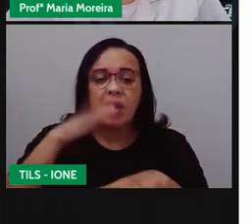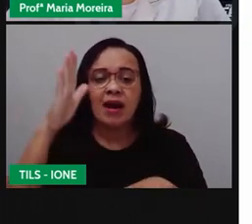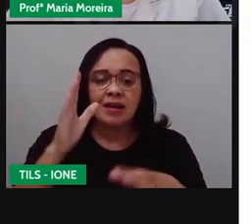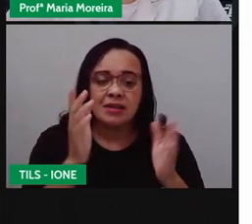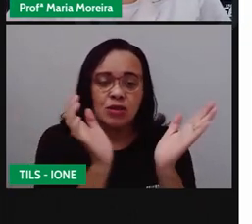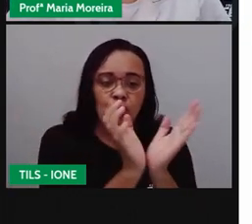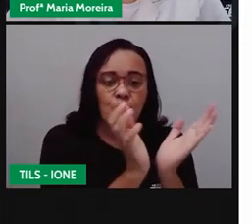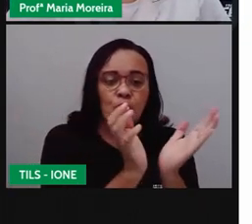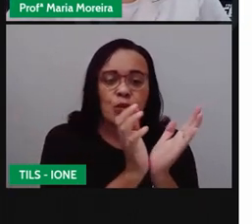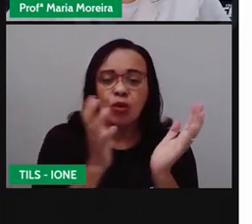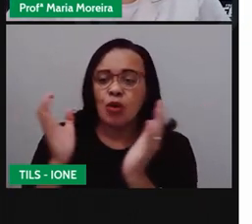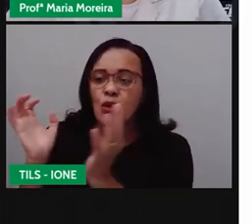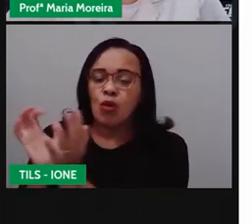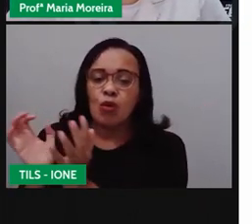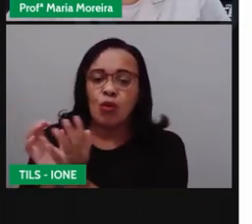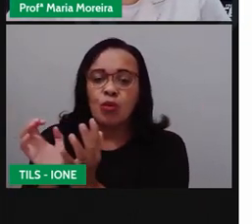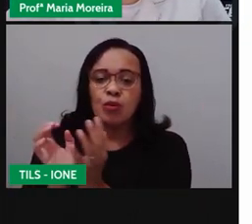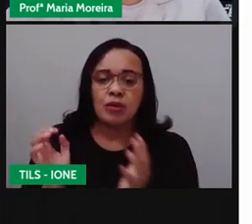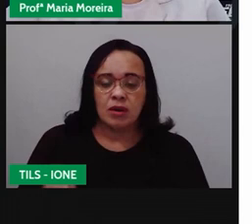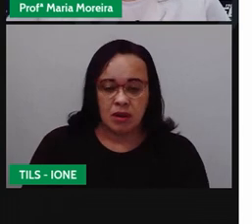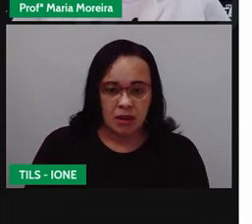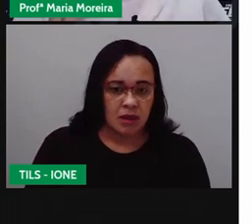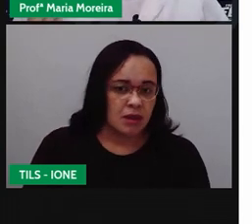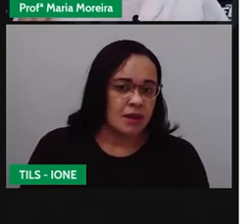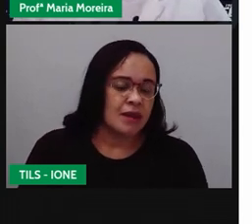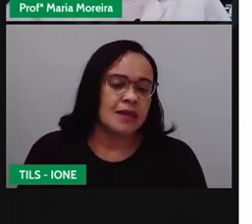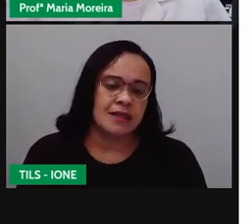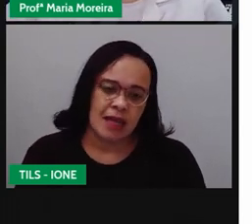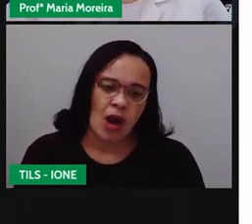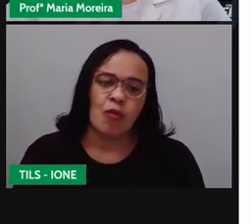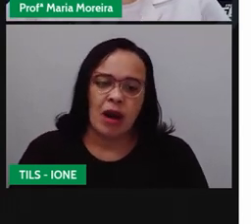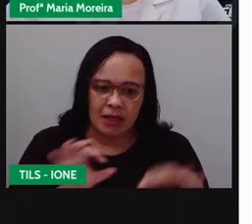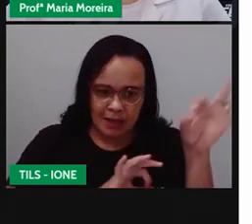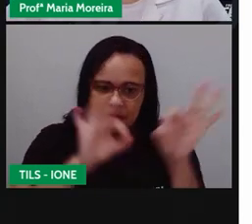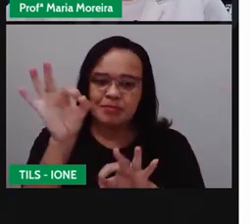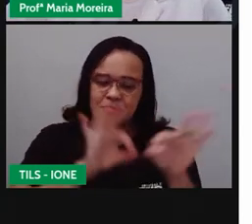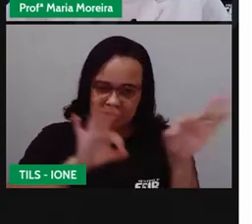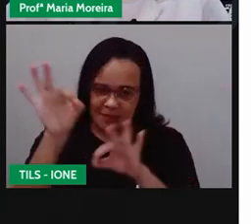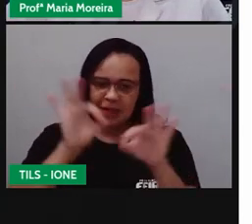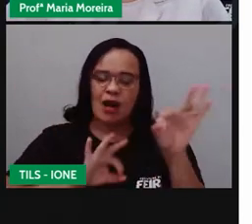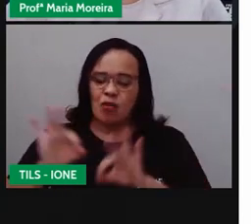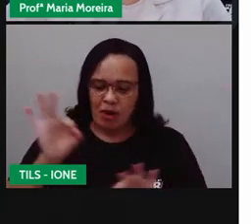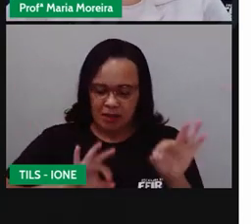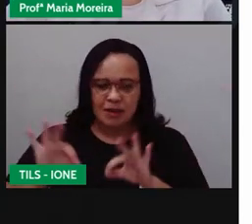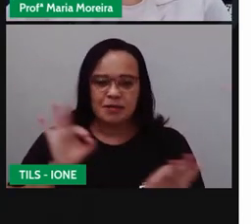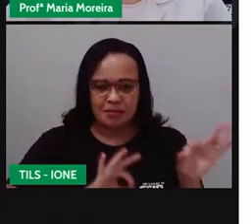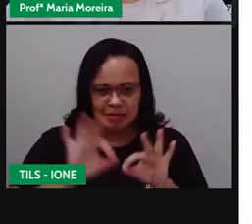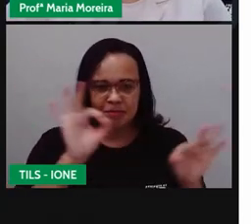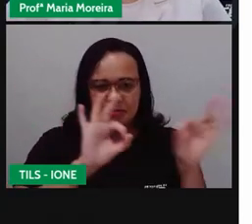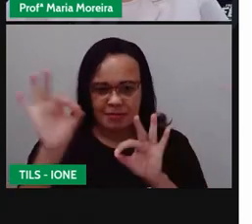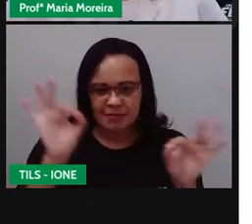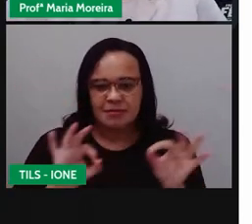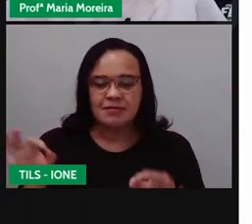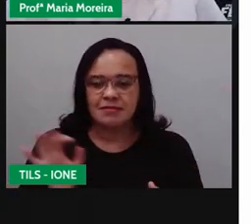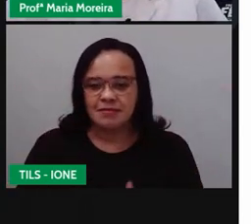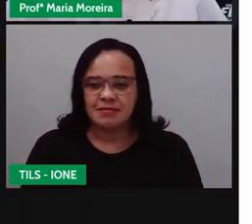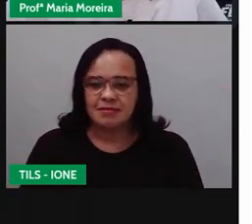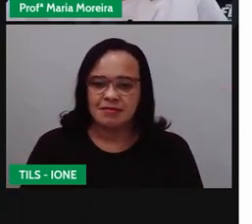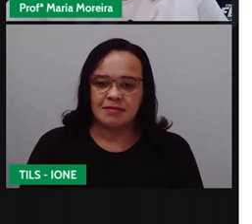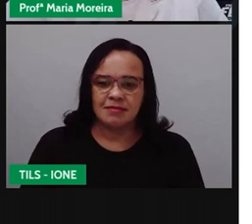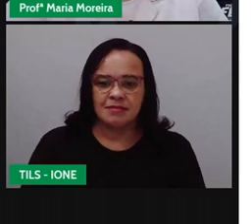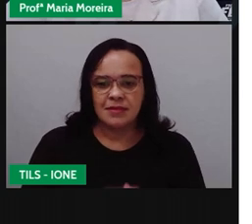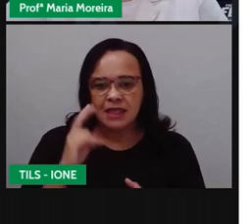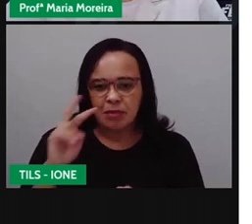qual grupo é mais fácil de contar, Ione? A que está misturada ou que está arrumada em linhas e colunas? A que está arrumada. Por que você acha